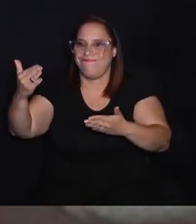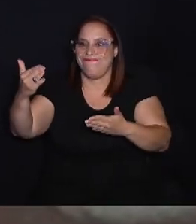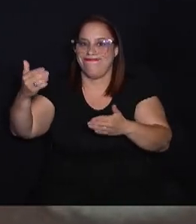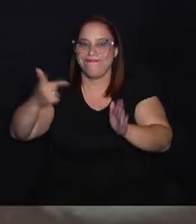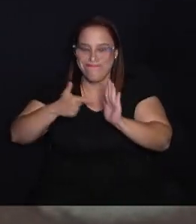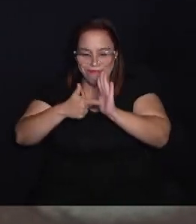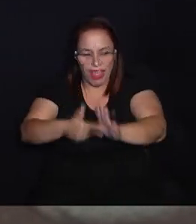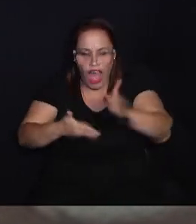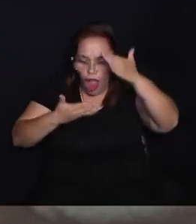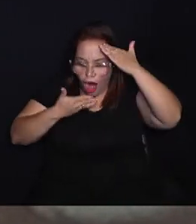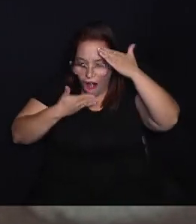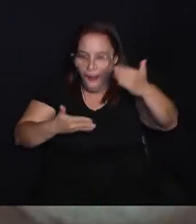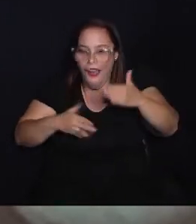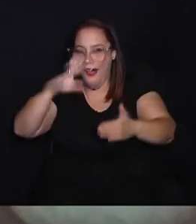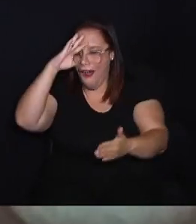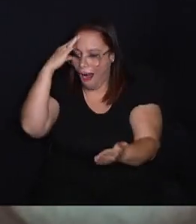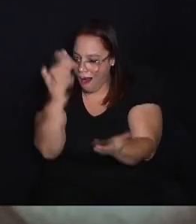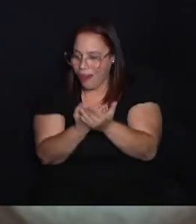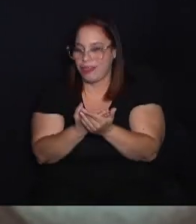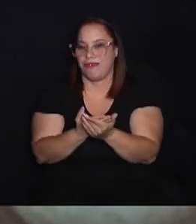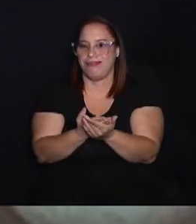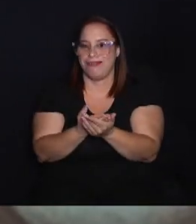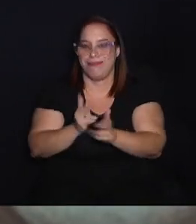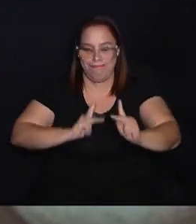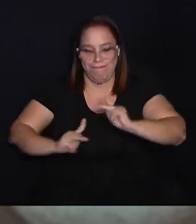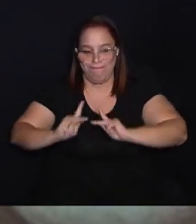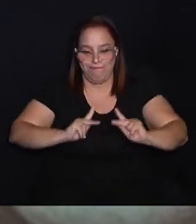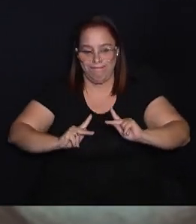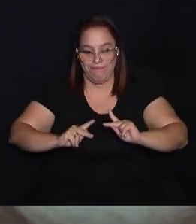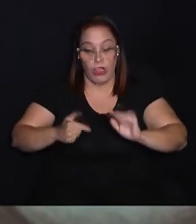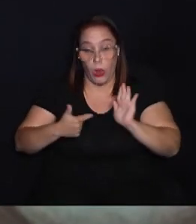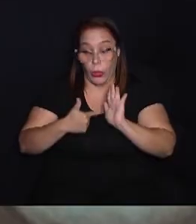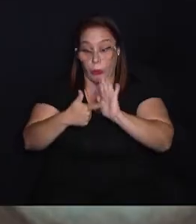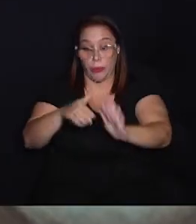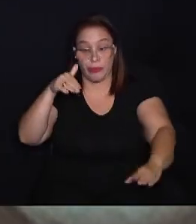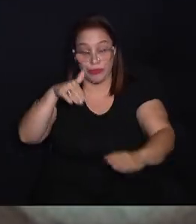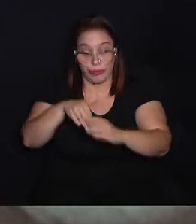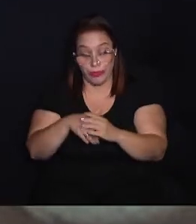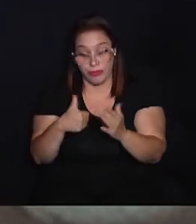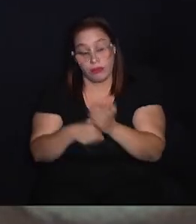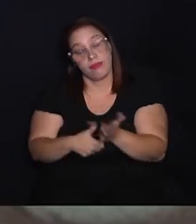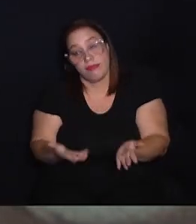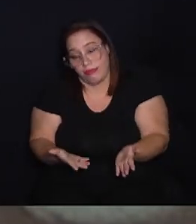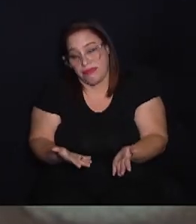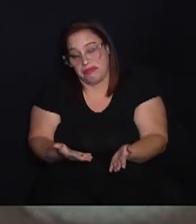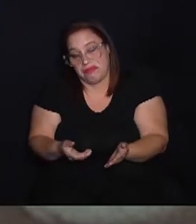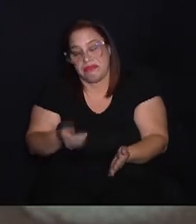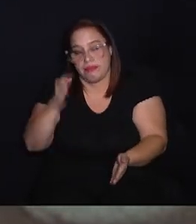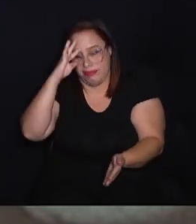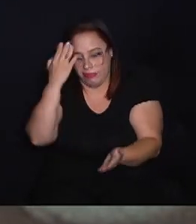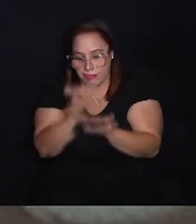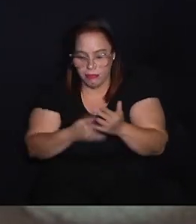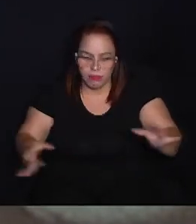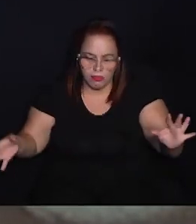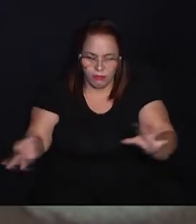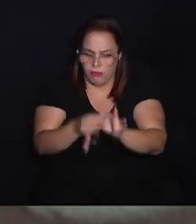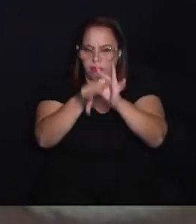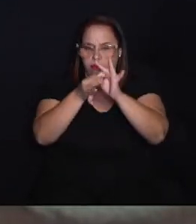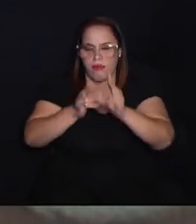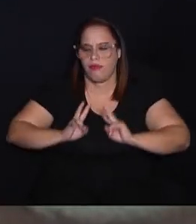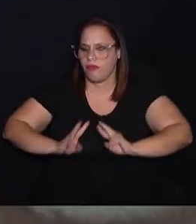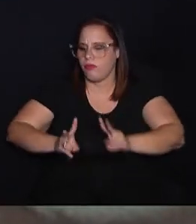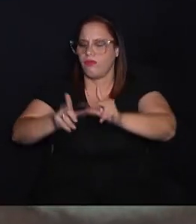hora do mutirão para aguardar as urnas. E claro, a cidade já conhecia o resultado para prefeito e vice-prefeito.